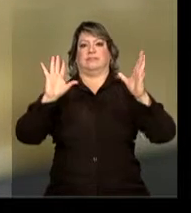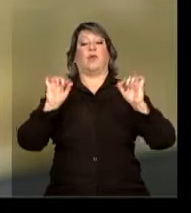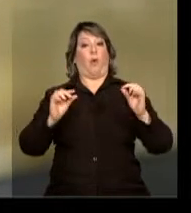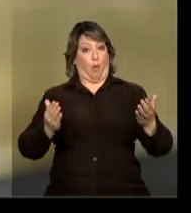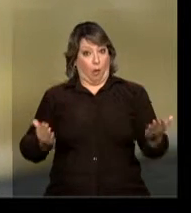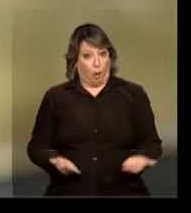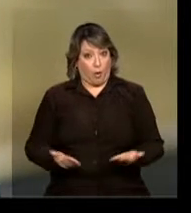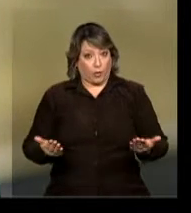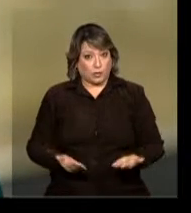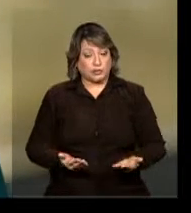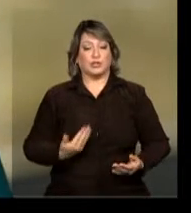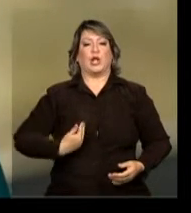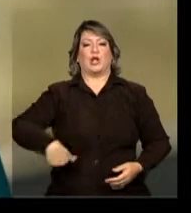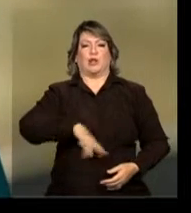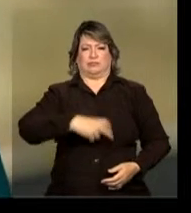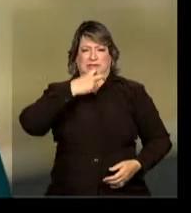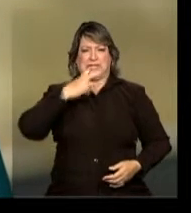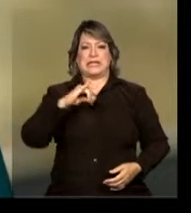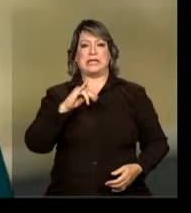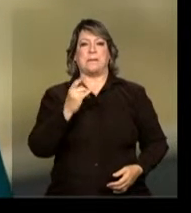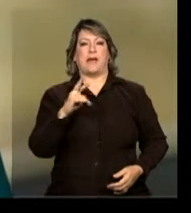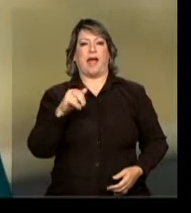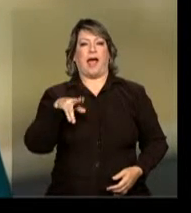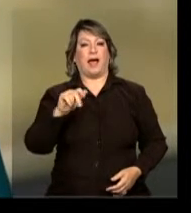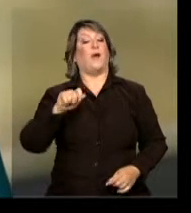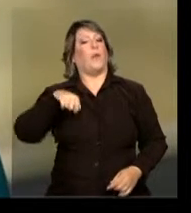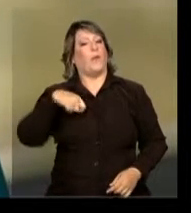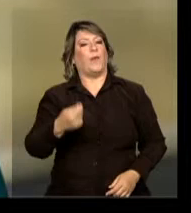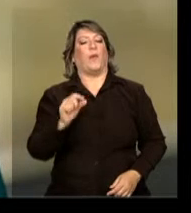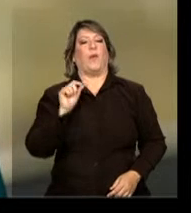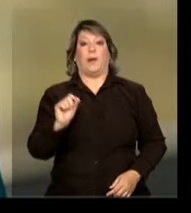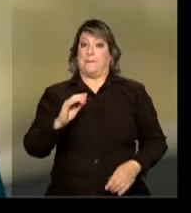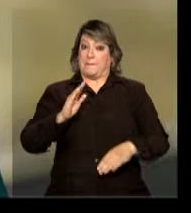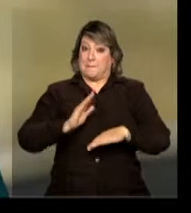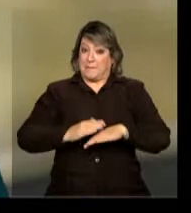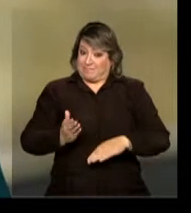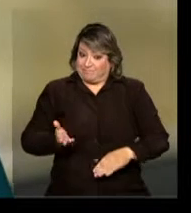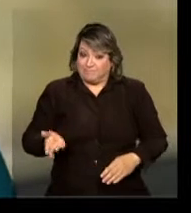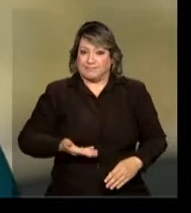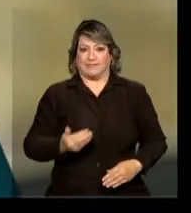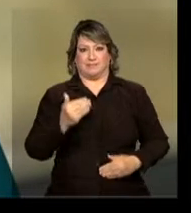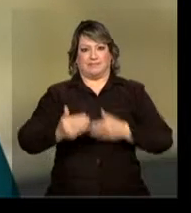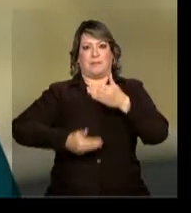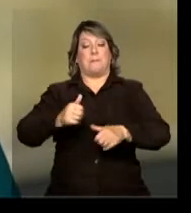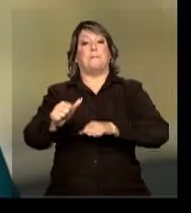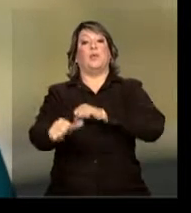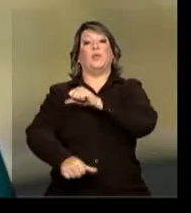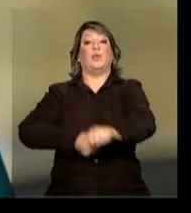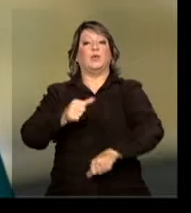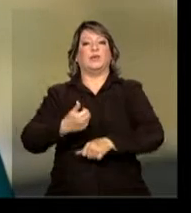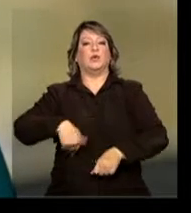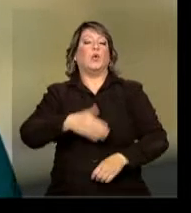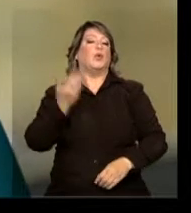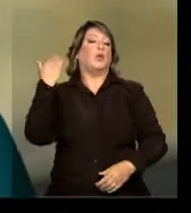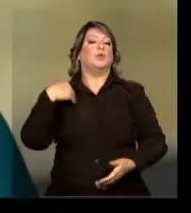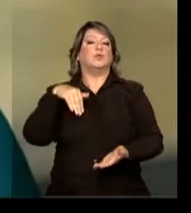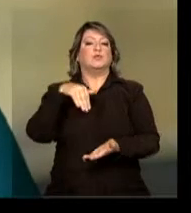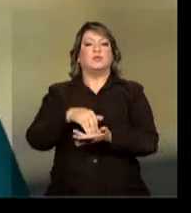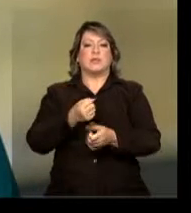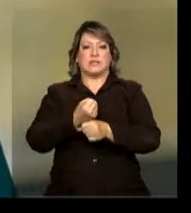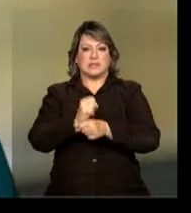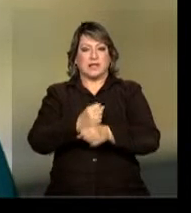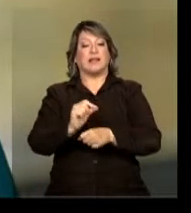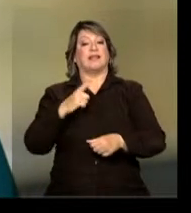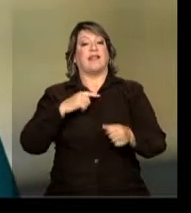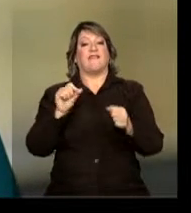hoje nosso grito do ipiranga é o grito para acelerar o ciclo de mudanças que nos últimos anos tem